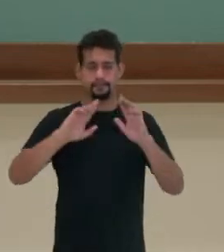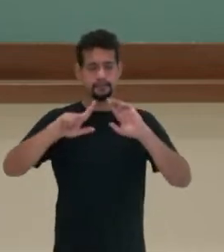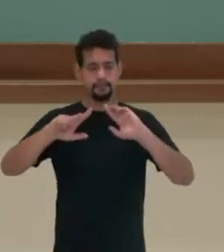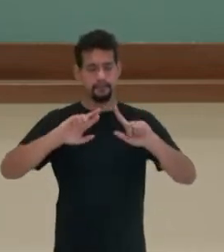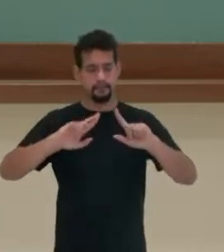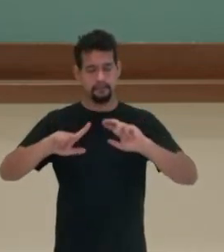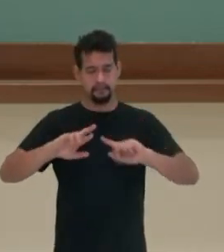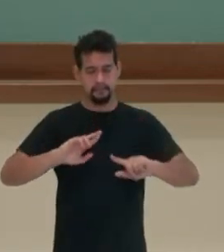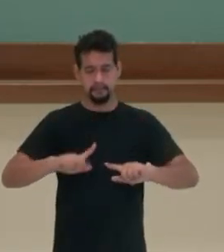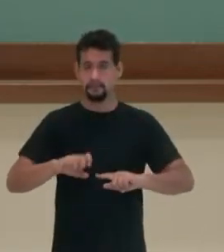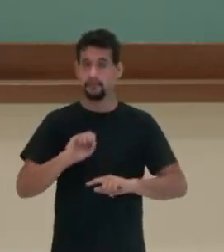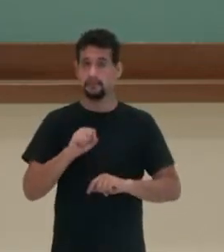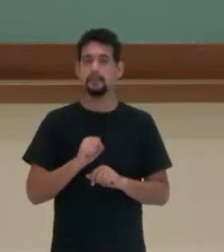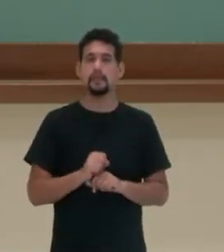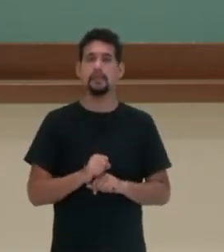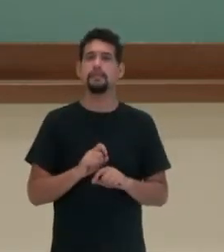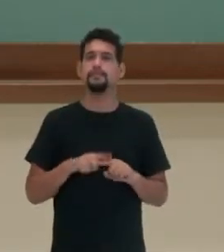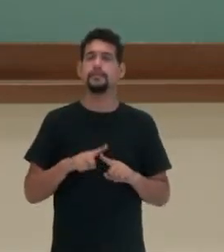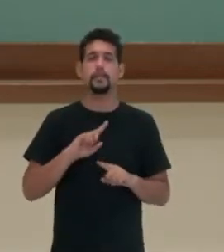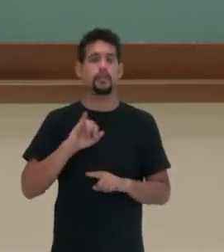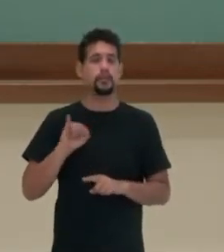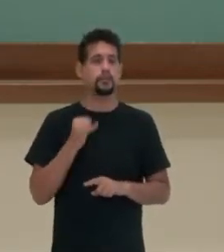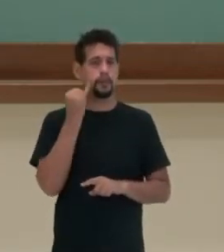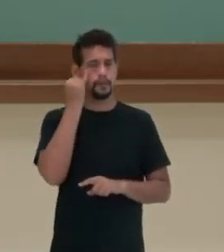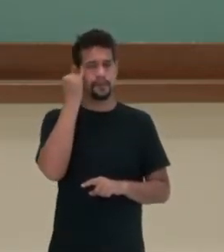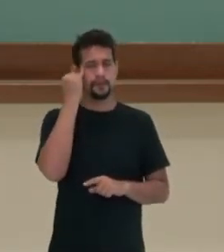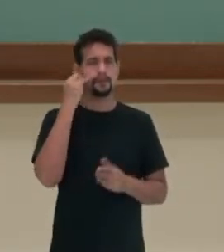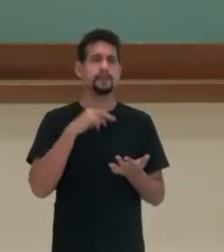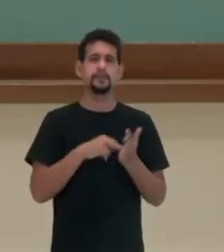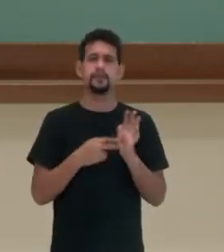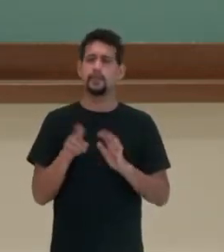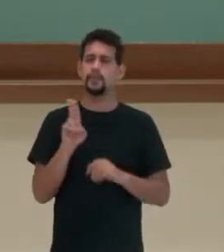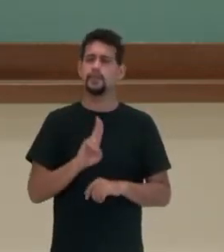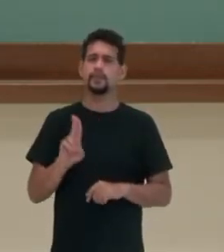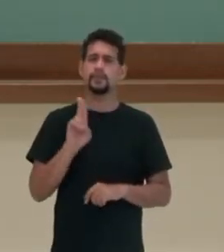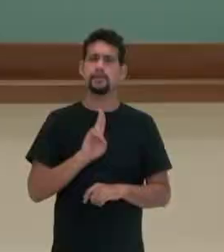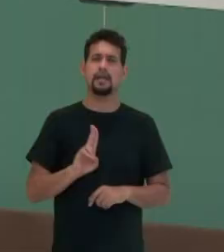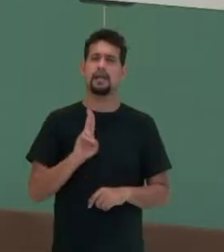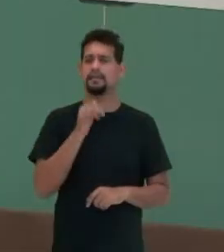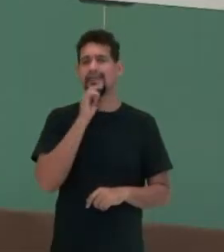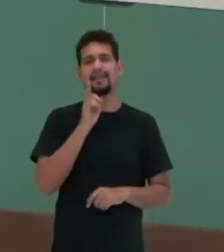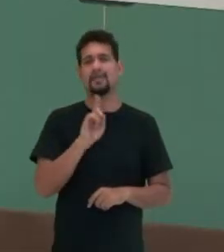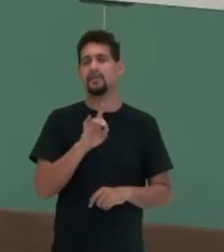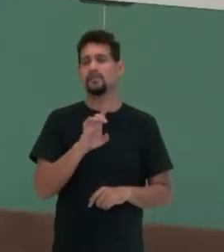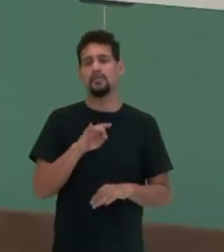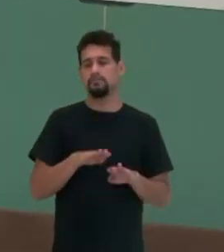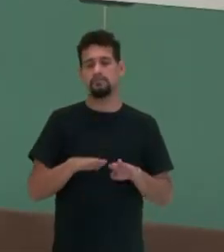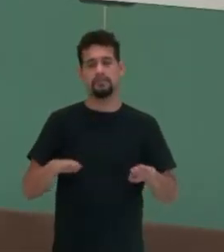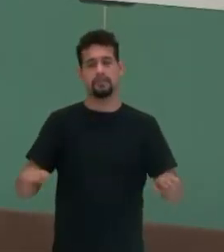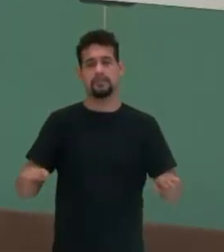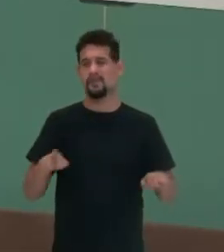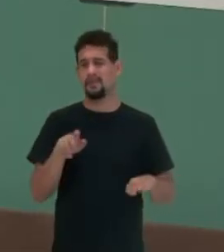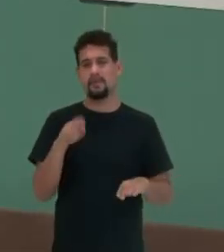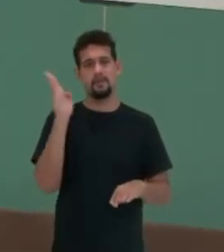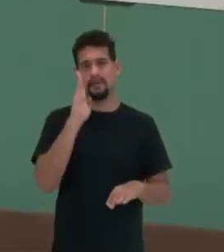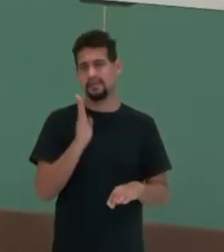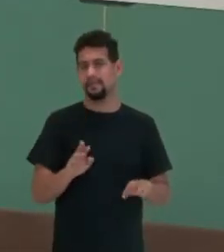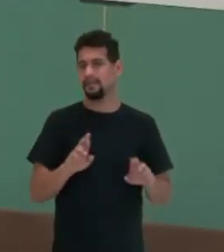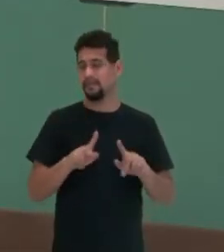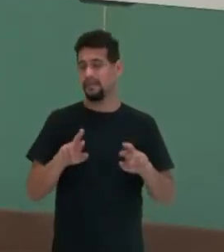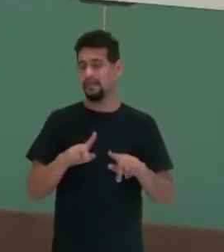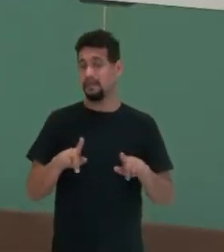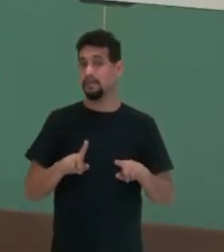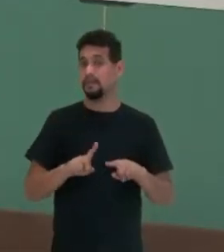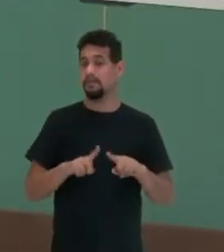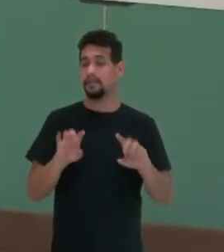diferenças. O jiu-jitsu japonês ele é mais utilizado, mas não é tanto no chão quanto o brasileiro,